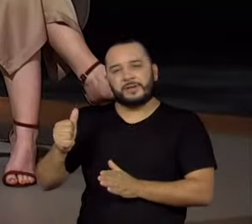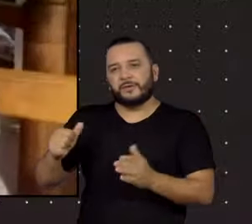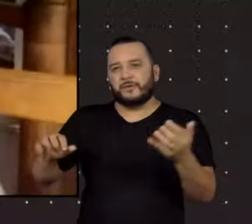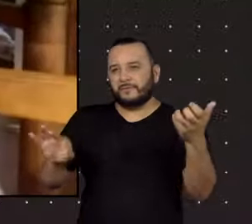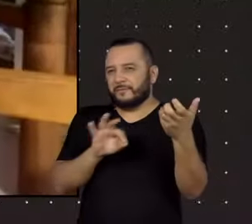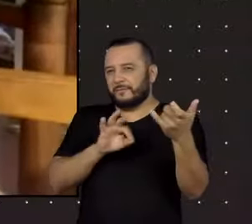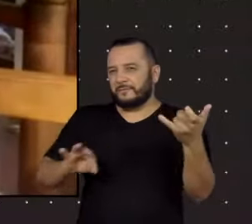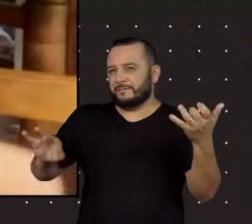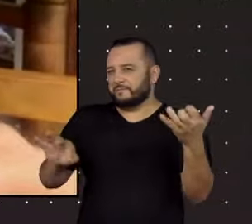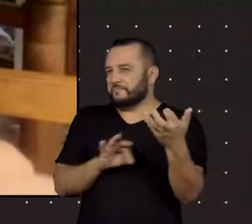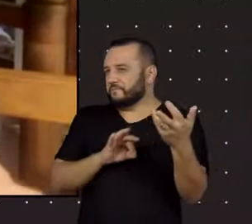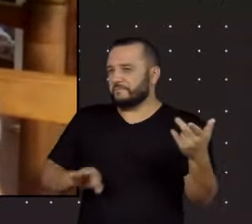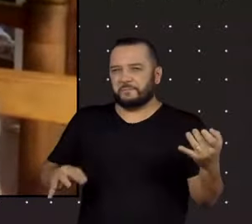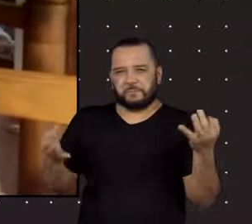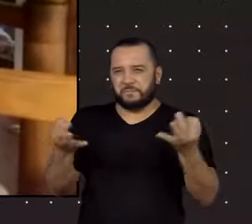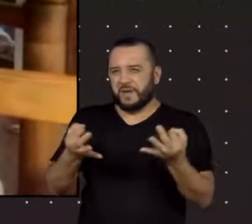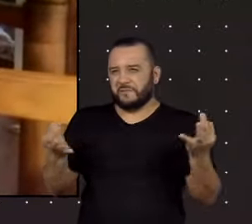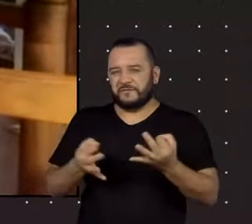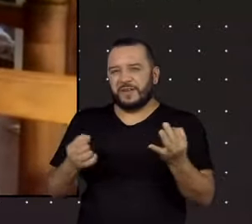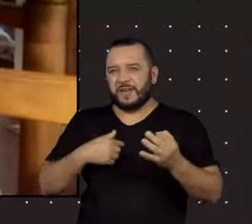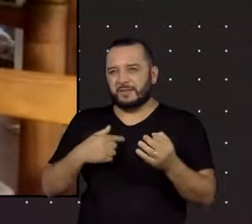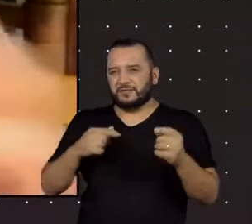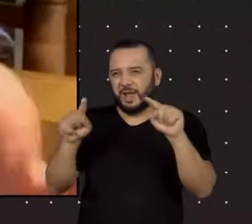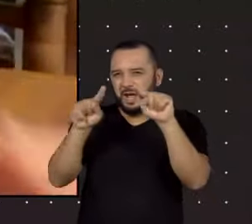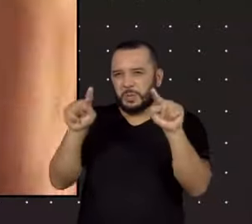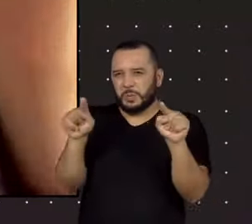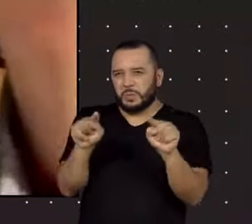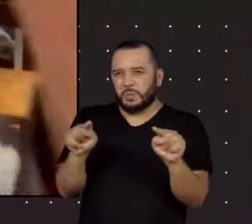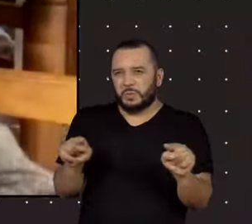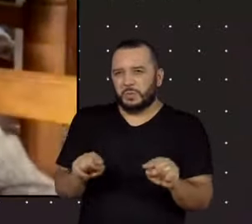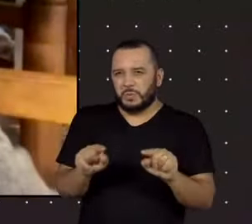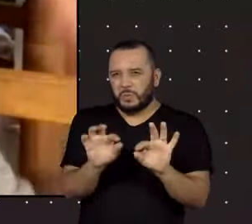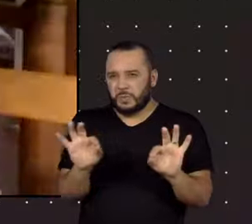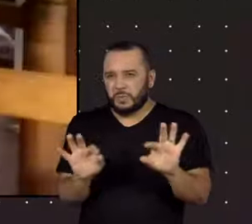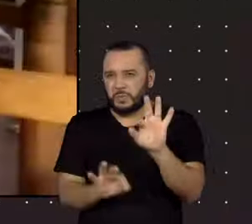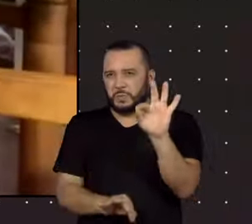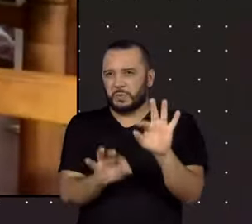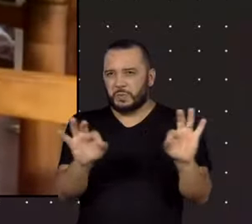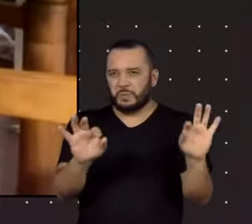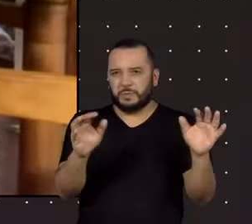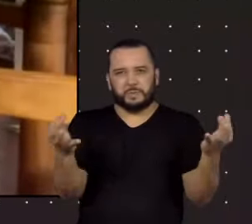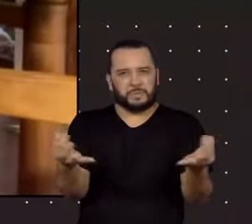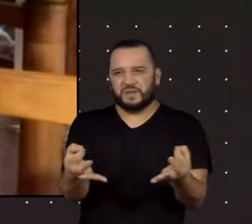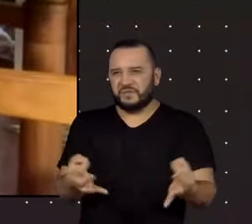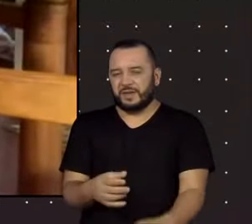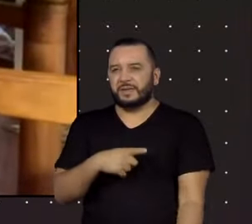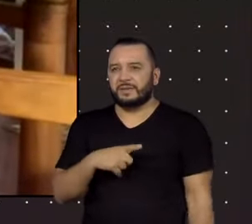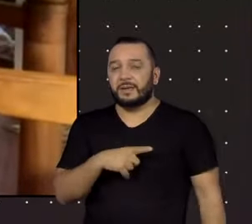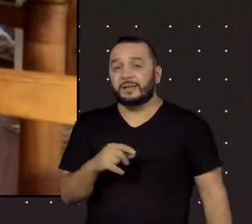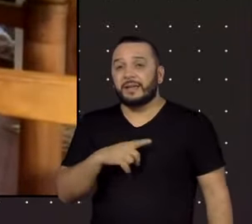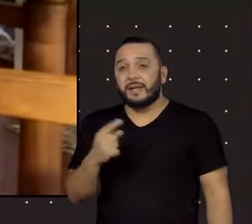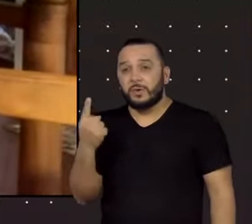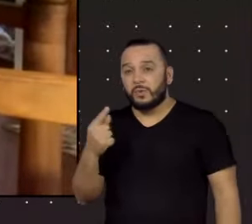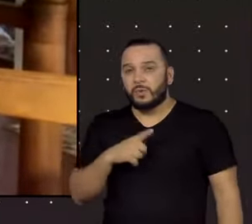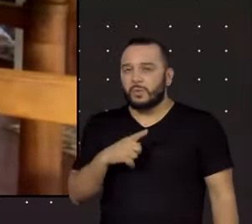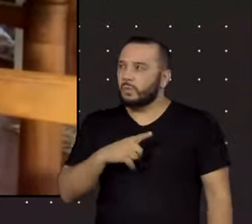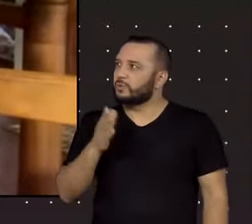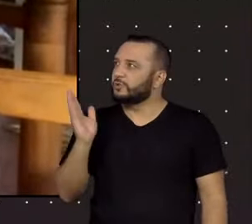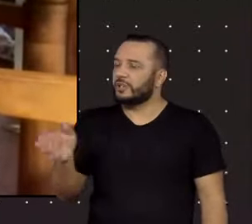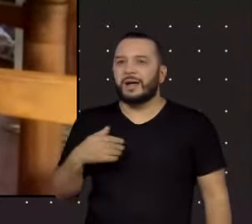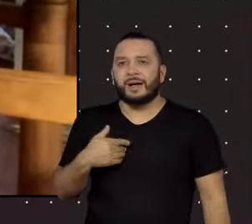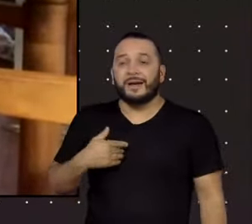história, com todas as suas medidas e componentes, etc, etc. Hoje ele chega... Um deles foi leiloado lá em Londres por 30